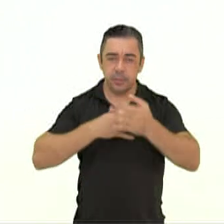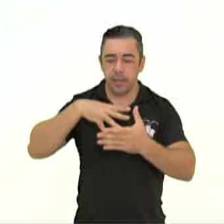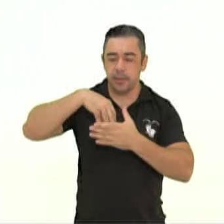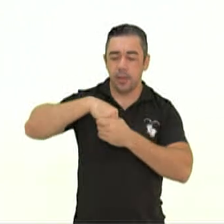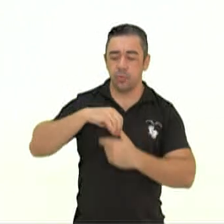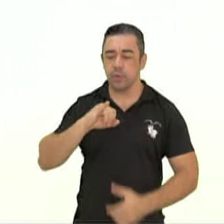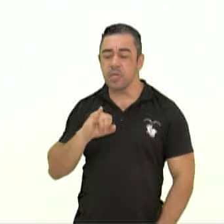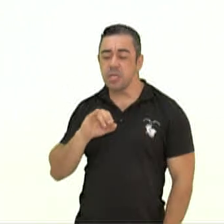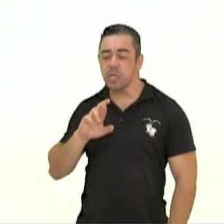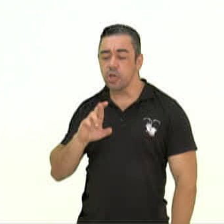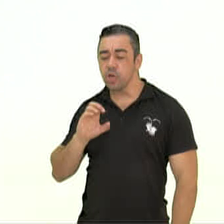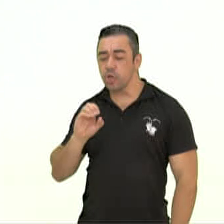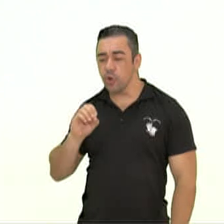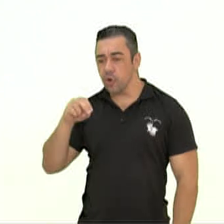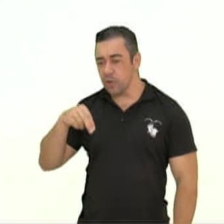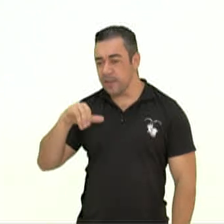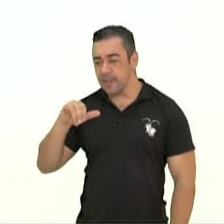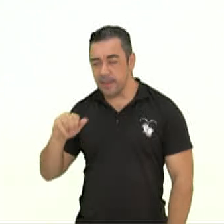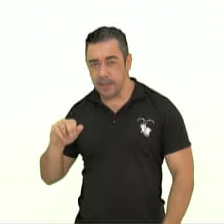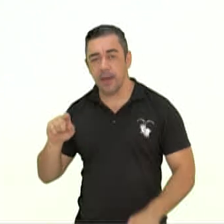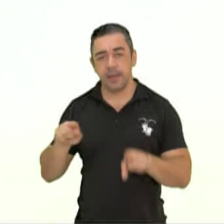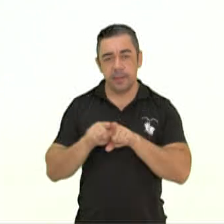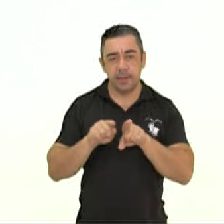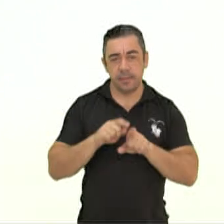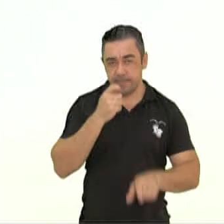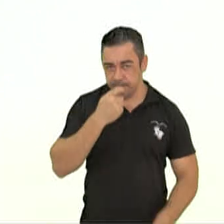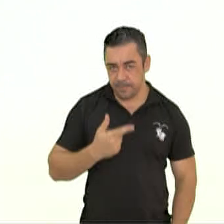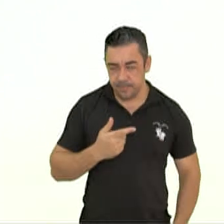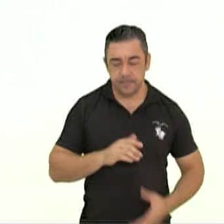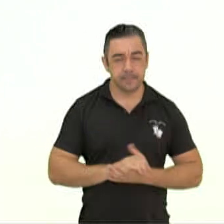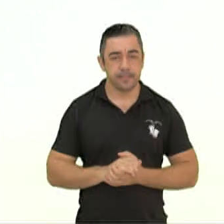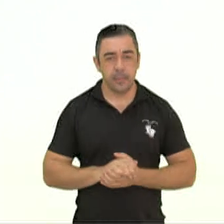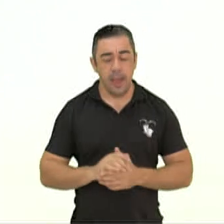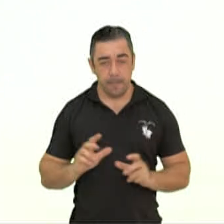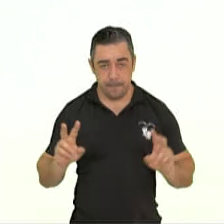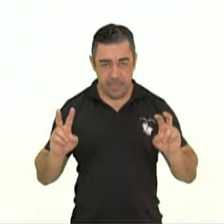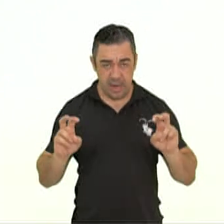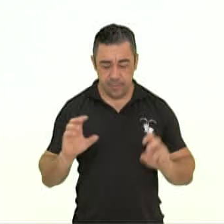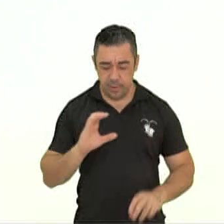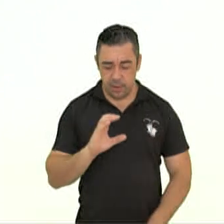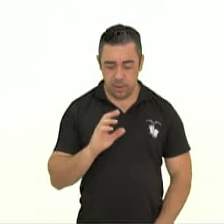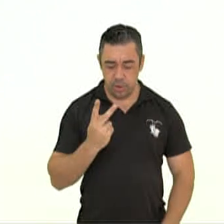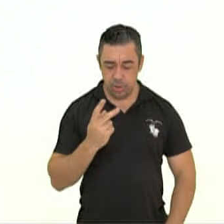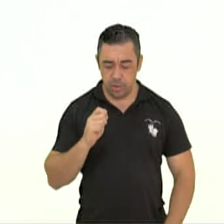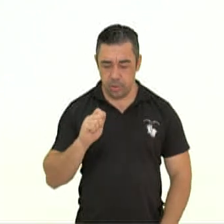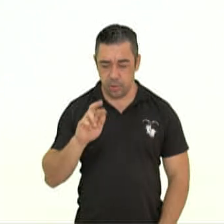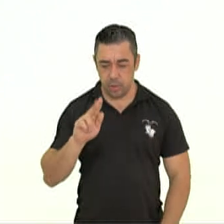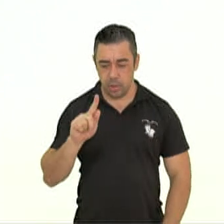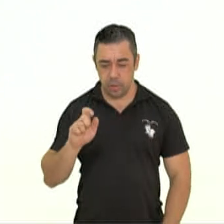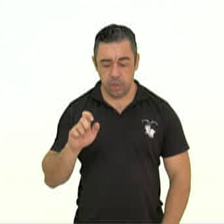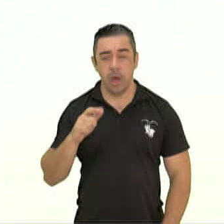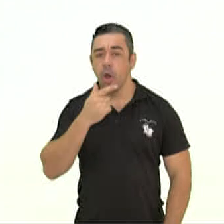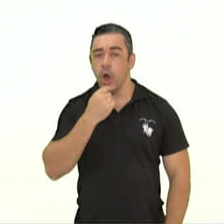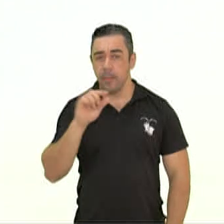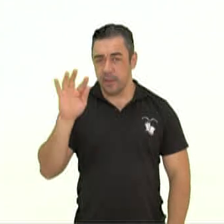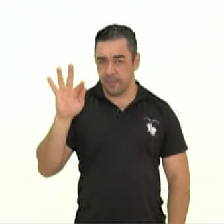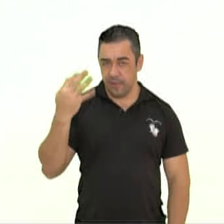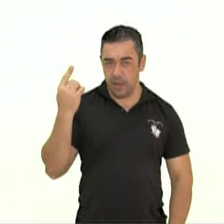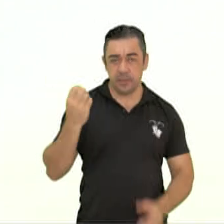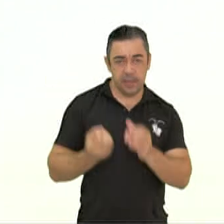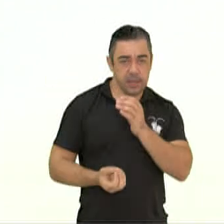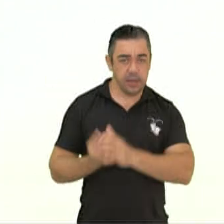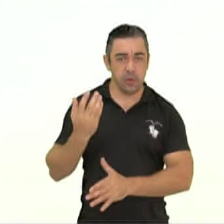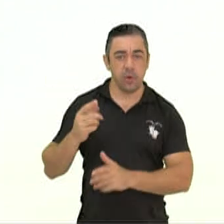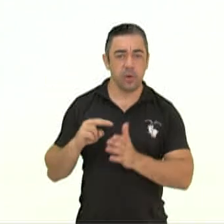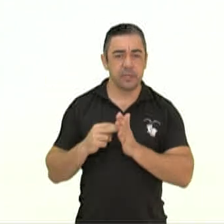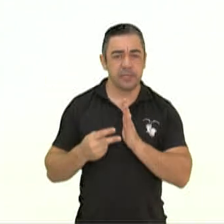e que reflete situações do cotidiano. O termo charge é oriundo do francês charge, e que significa